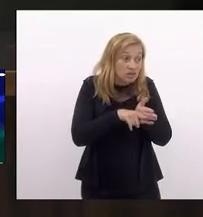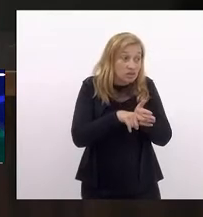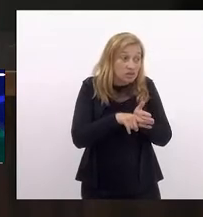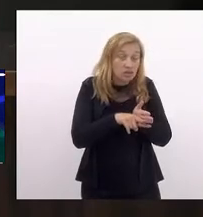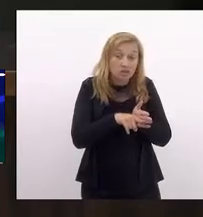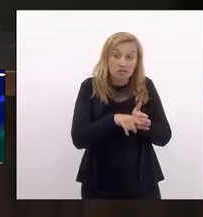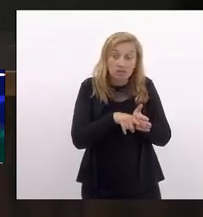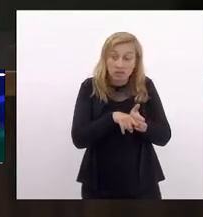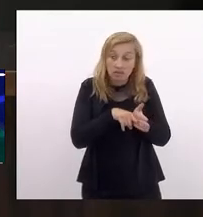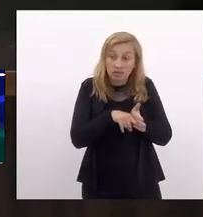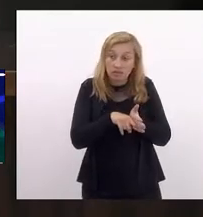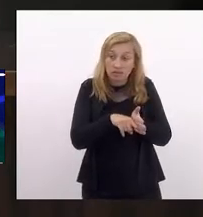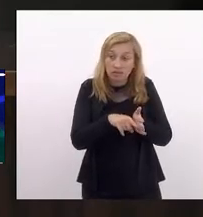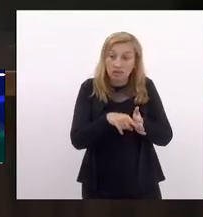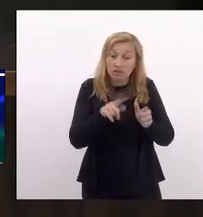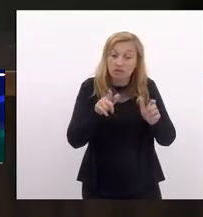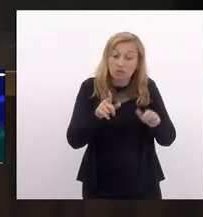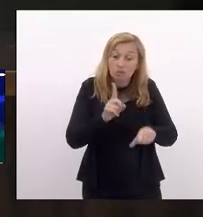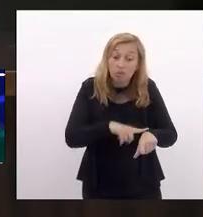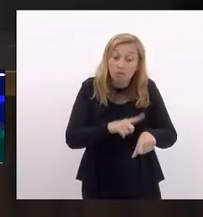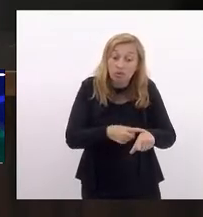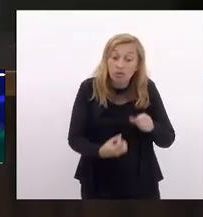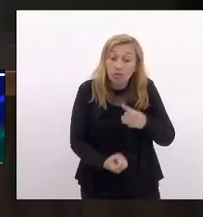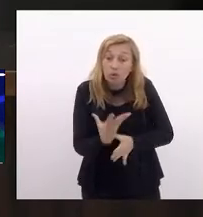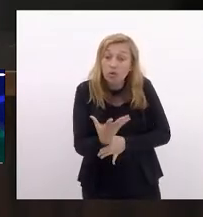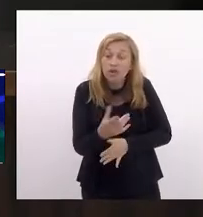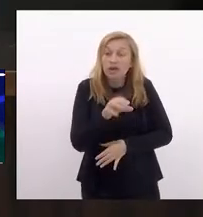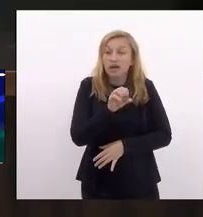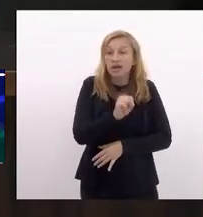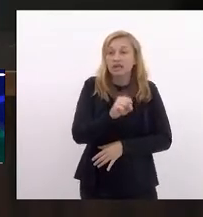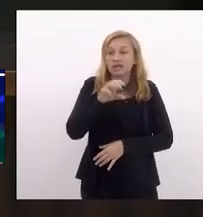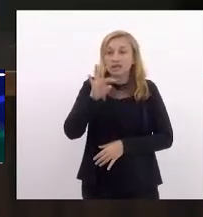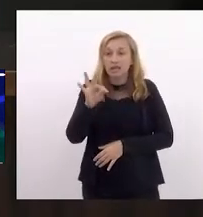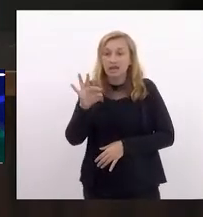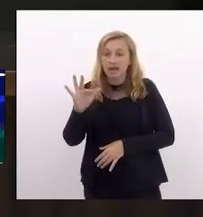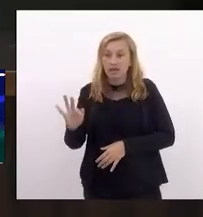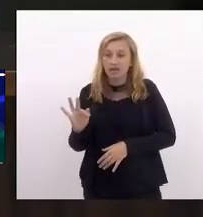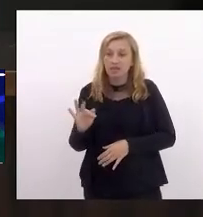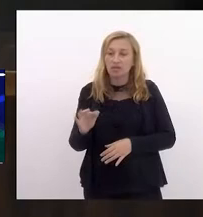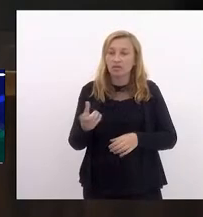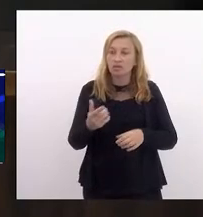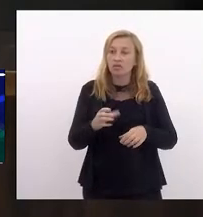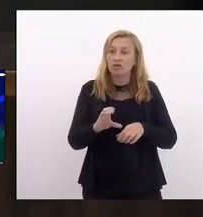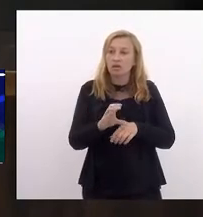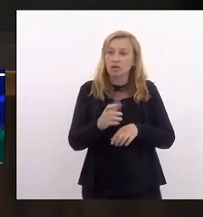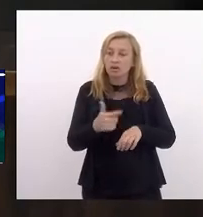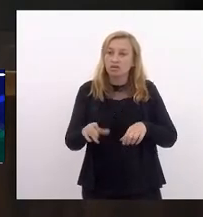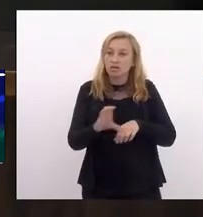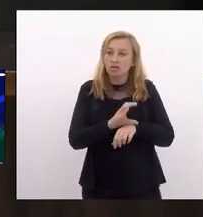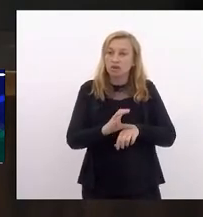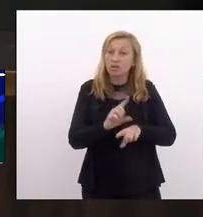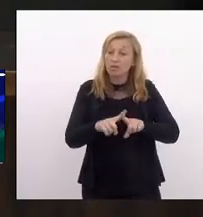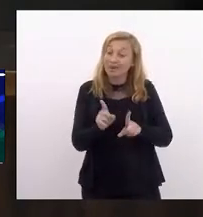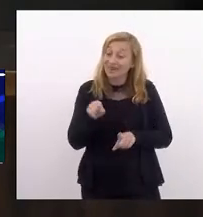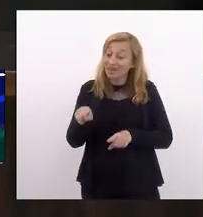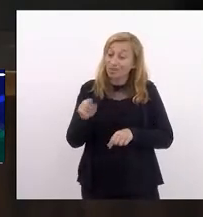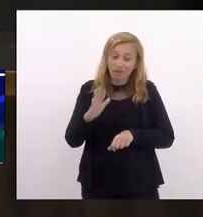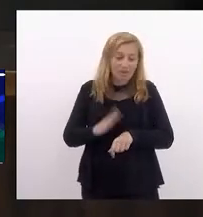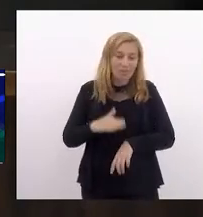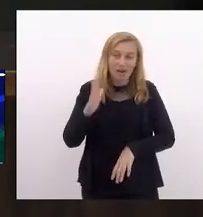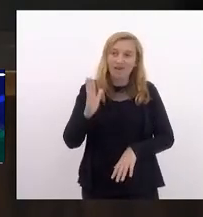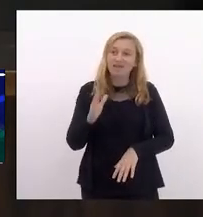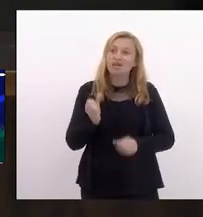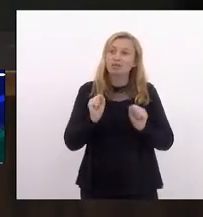da produção então o STF julgou Incondicional mas naquele momento ela muito mais